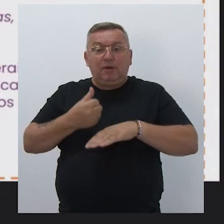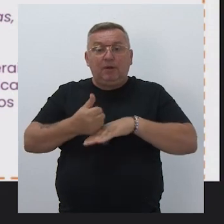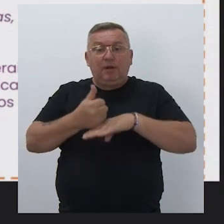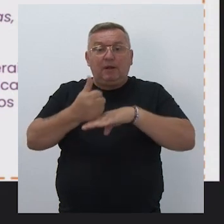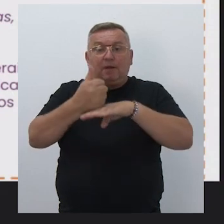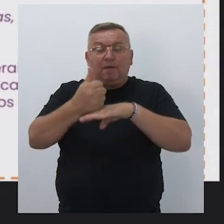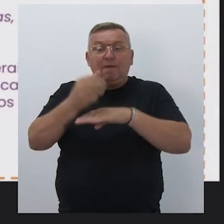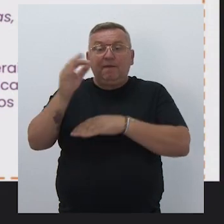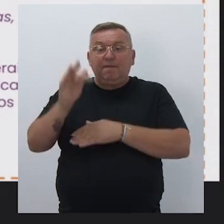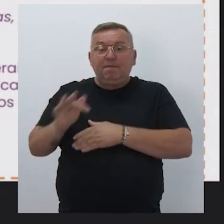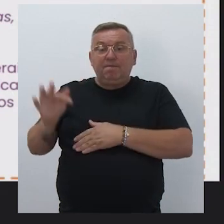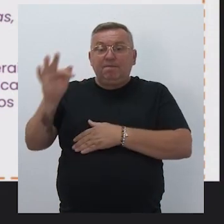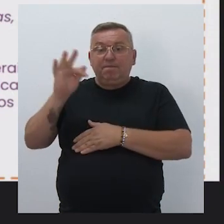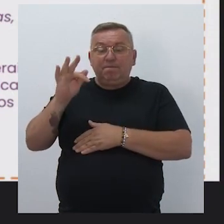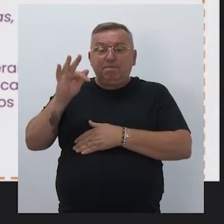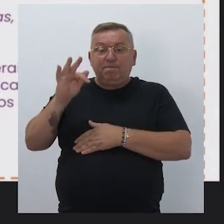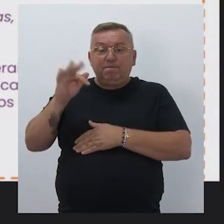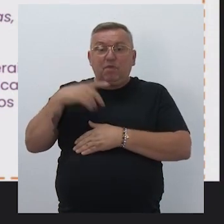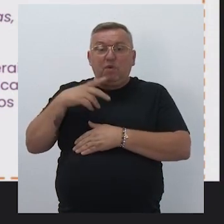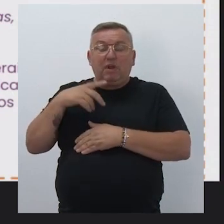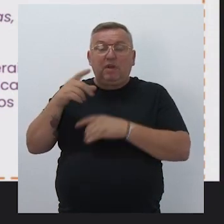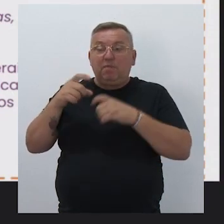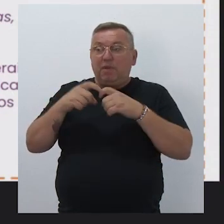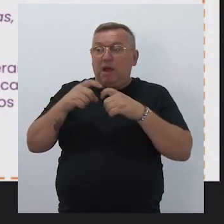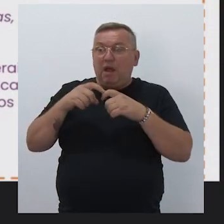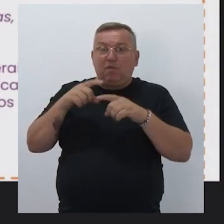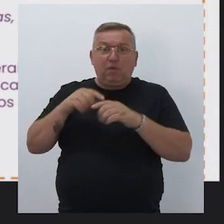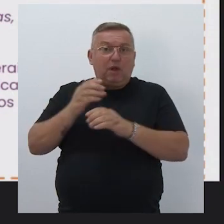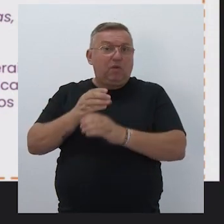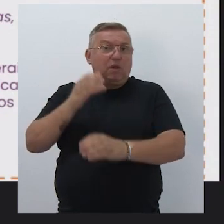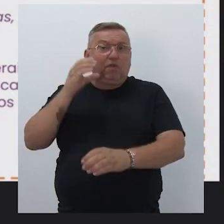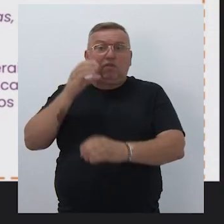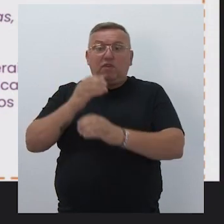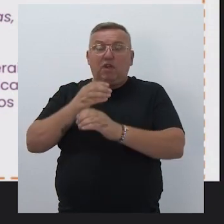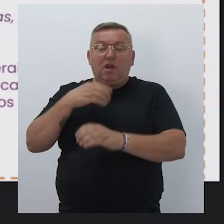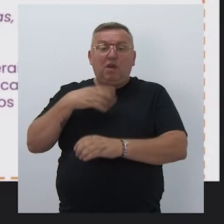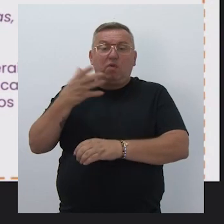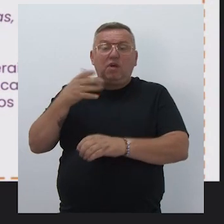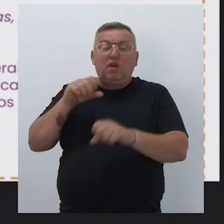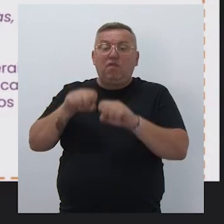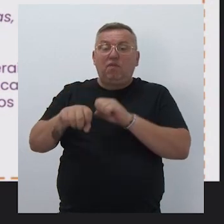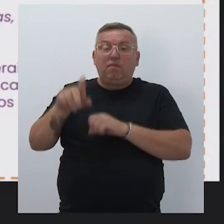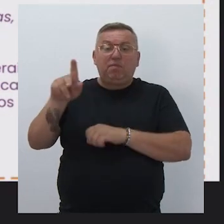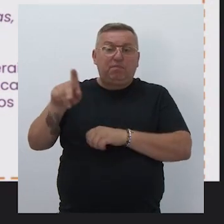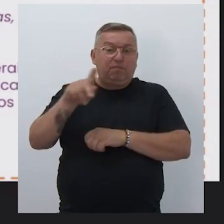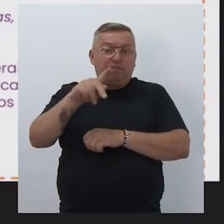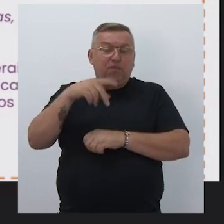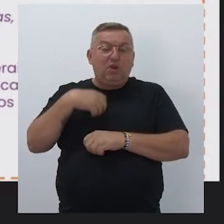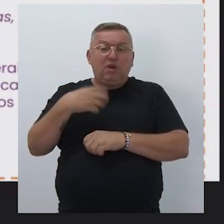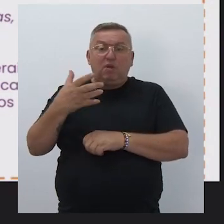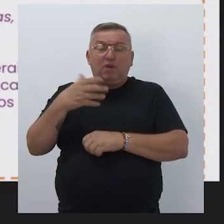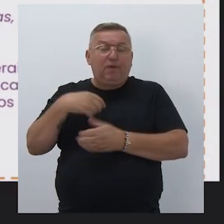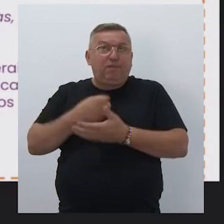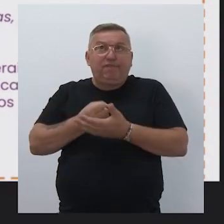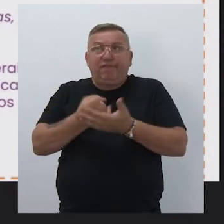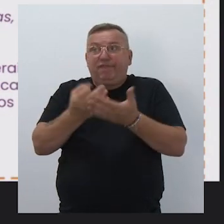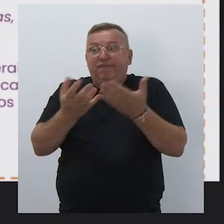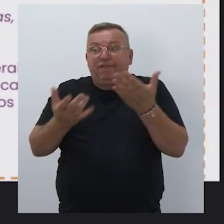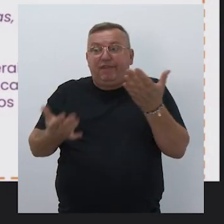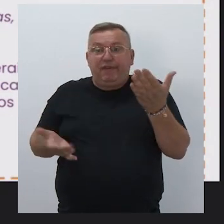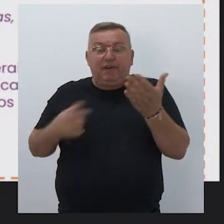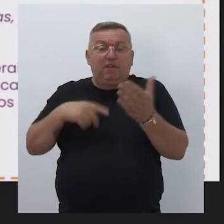numa universidade X, eu quero ser médico, eu quero ser engenheiro, eu quero ser professor, eu quero, enfim,